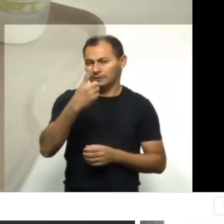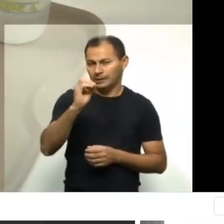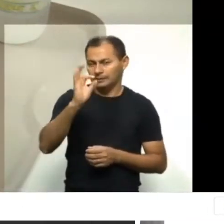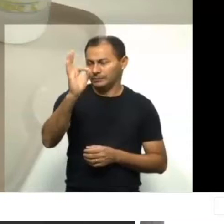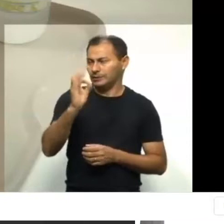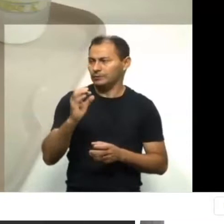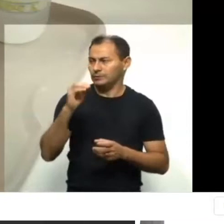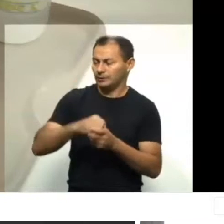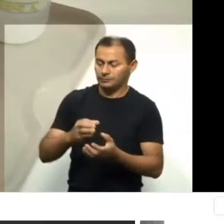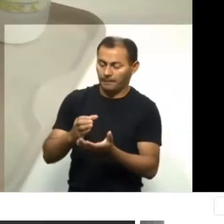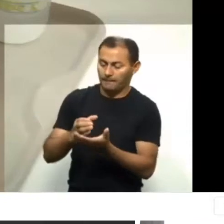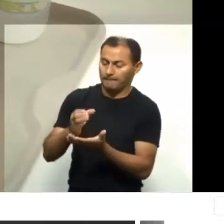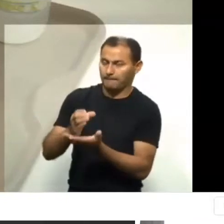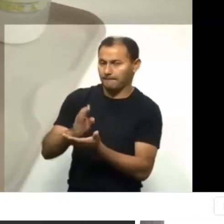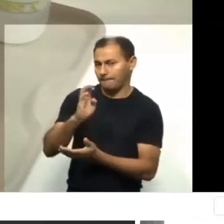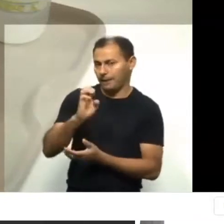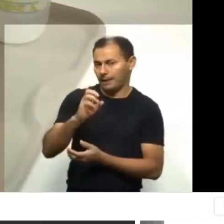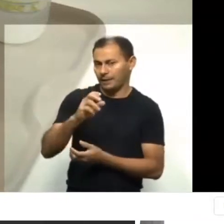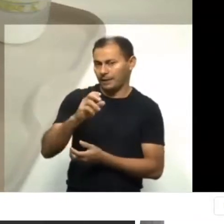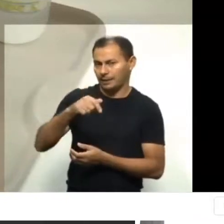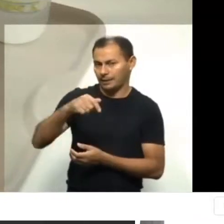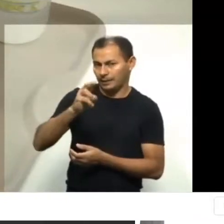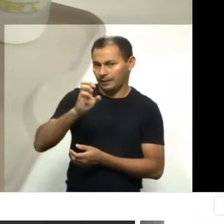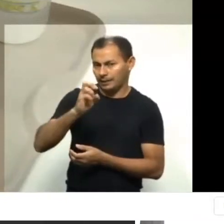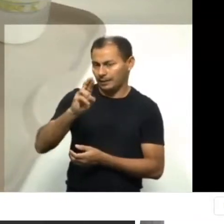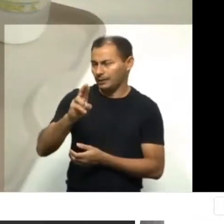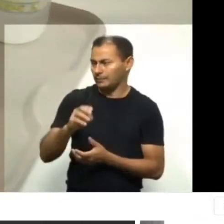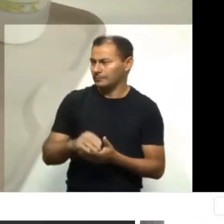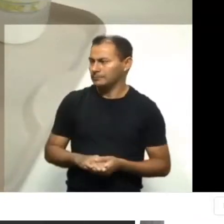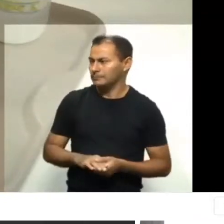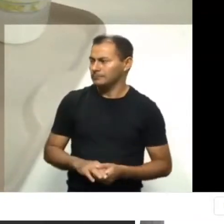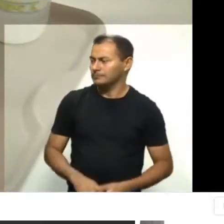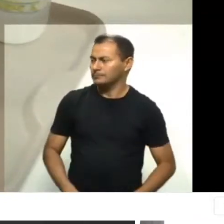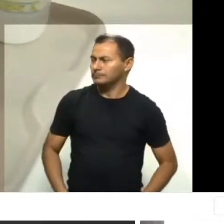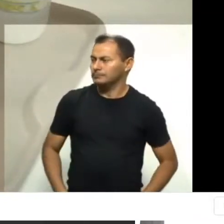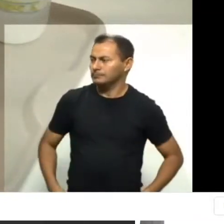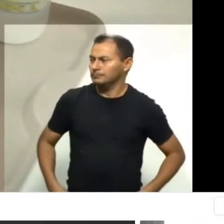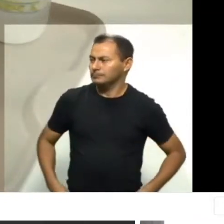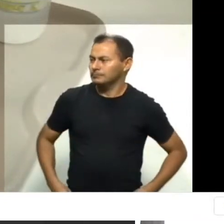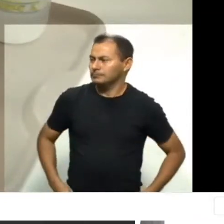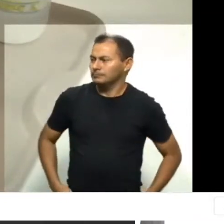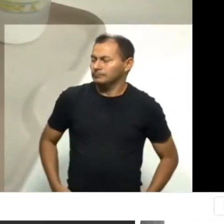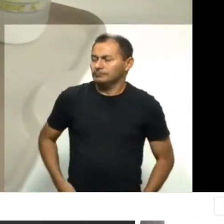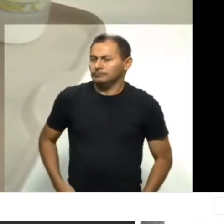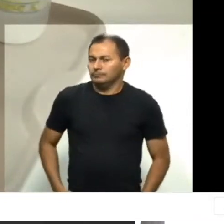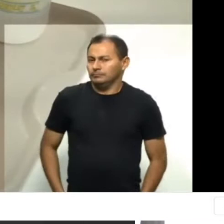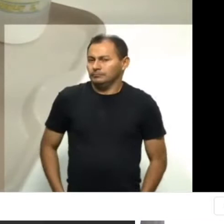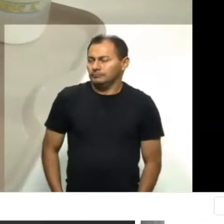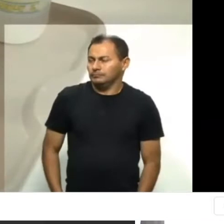Vou pegar a pipeta, pipetar direitinho, colocar no becker, daí 1 ml de hidróxido de potássio.